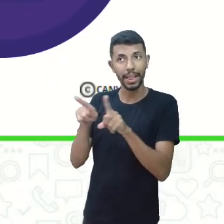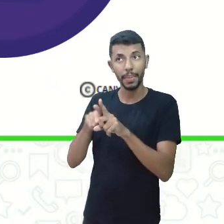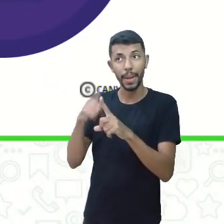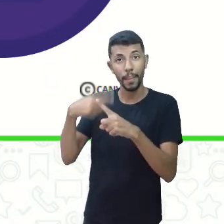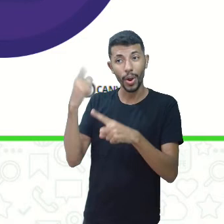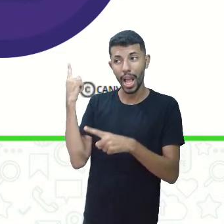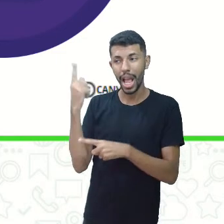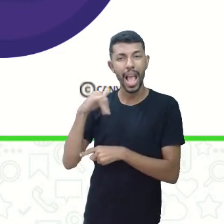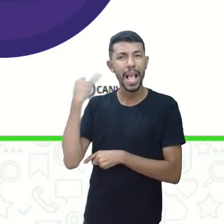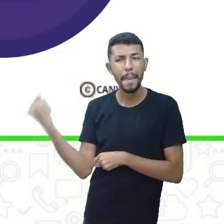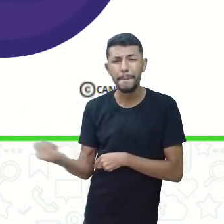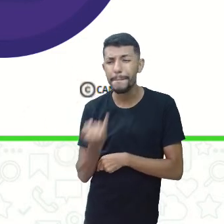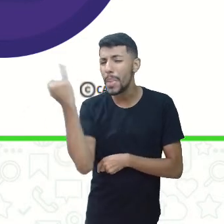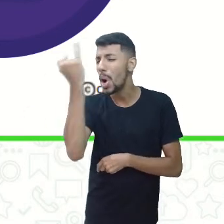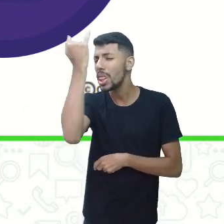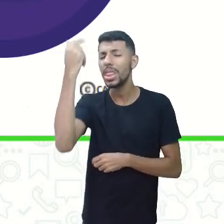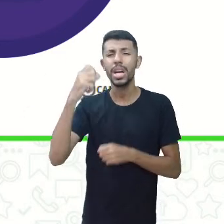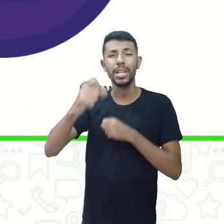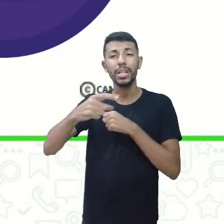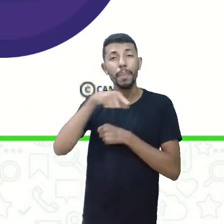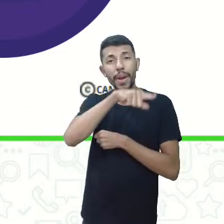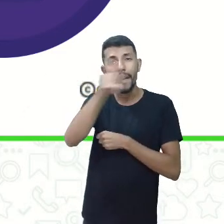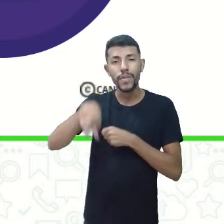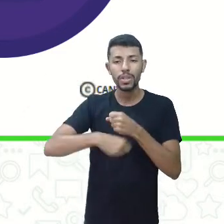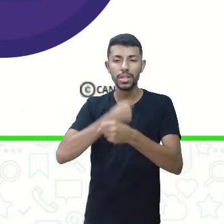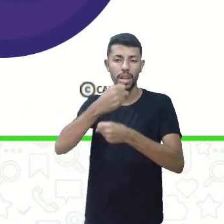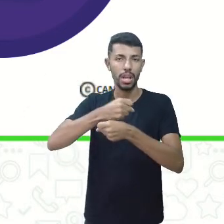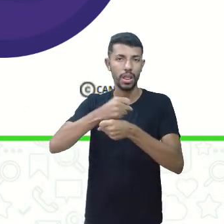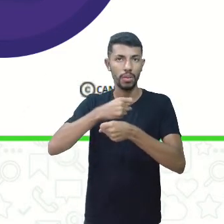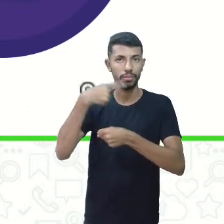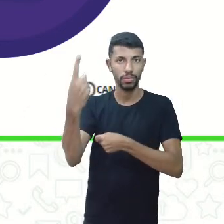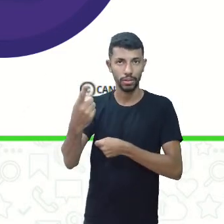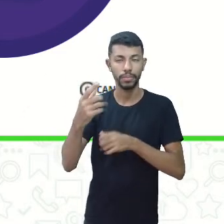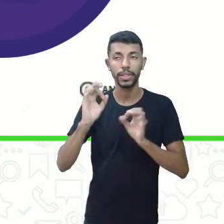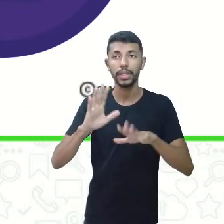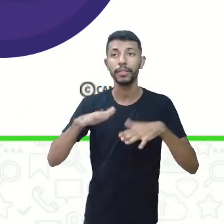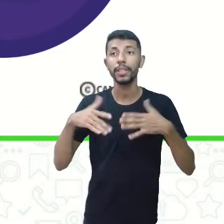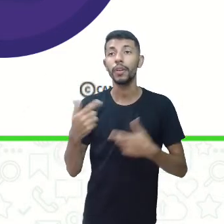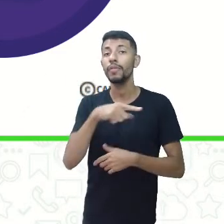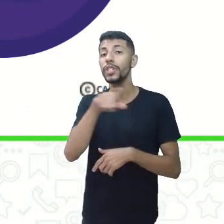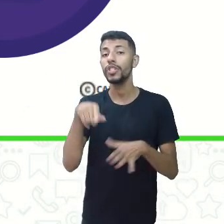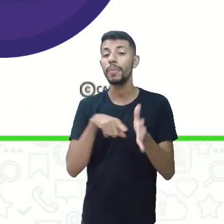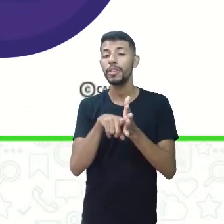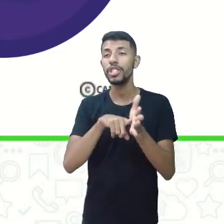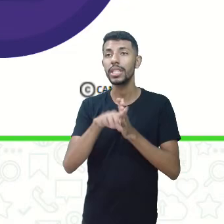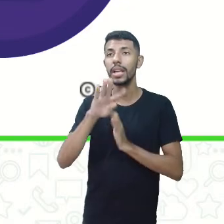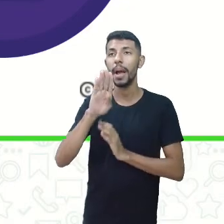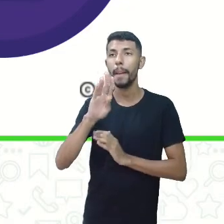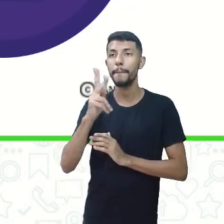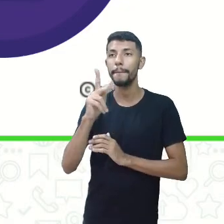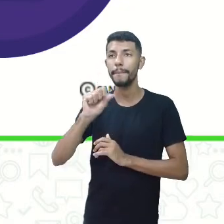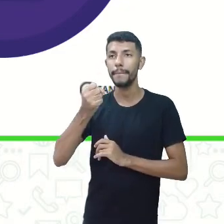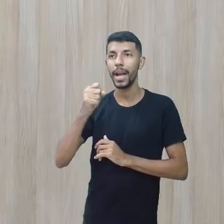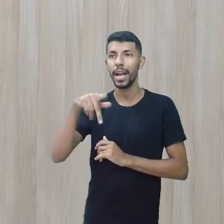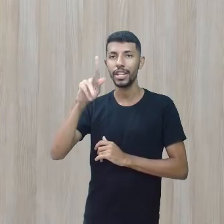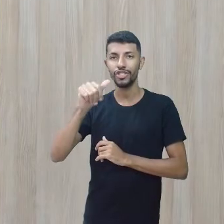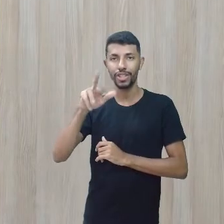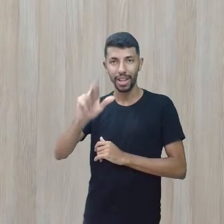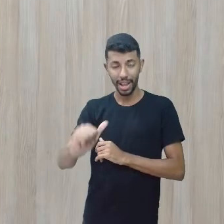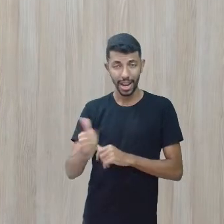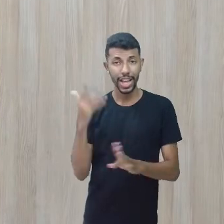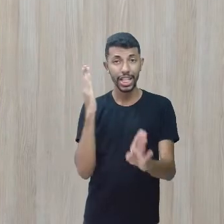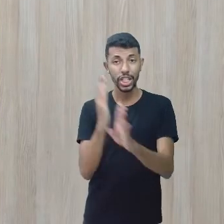primordial, próximo ano para vocês. Vocês vão pesquisar a Bhaskara, vocês vão descobrir coisas que nem eu estava sabendo,